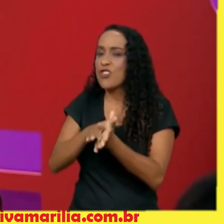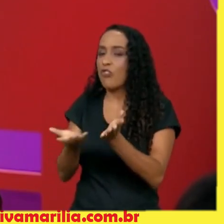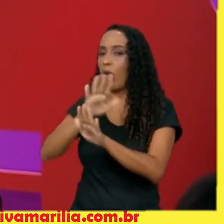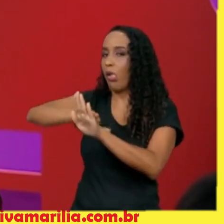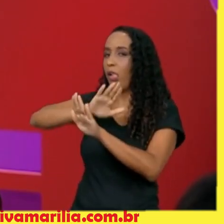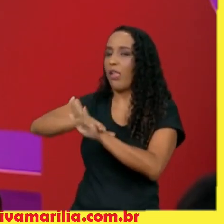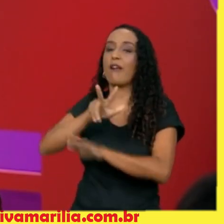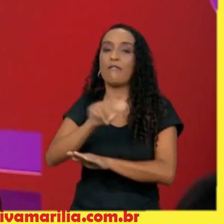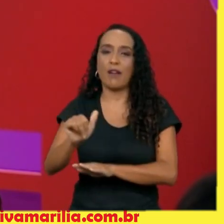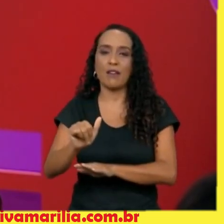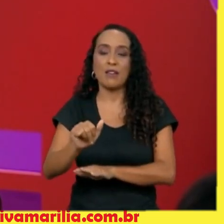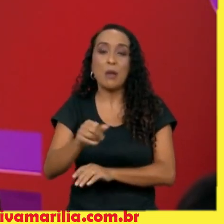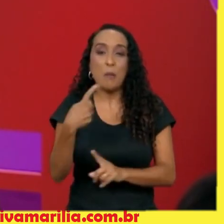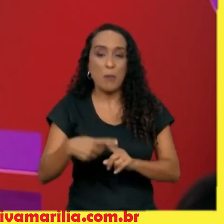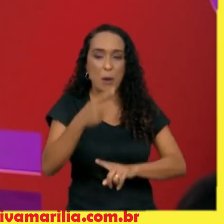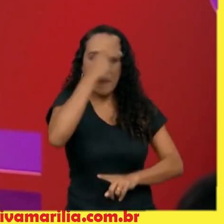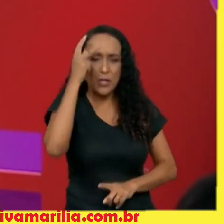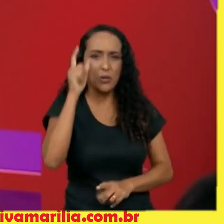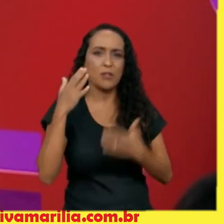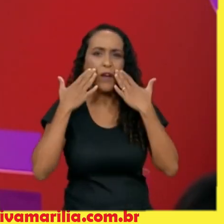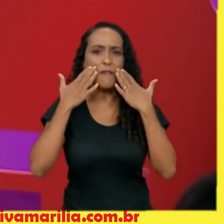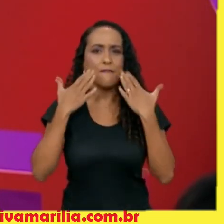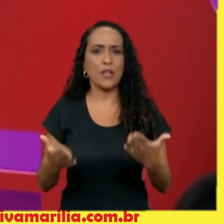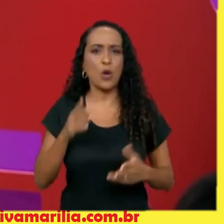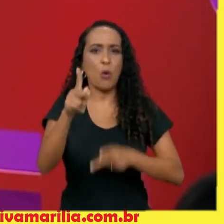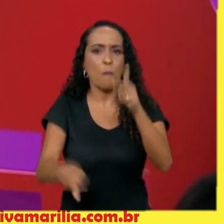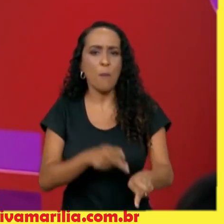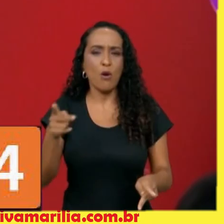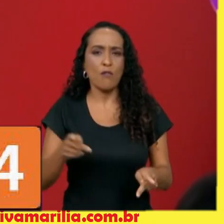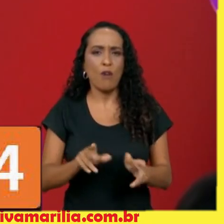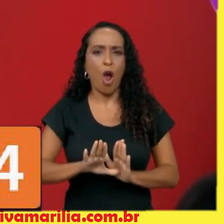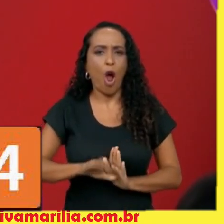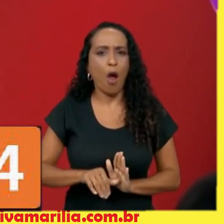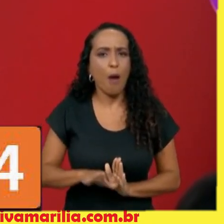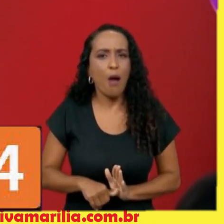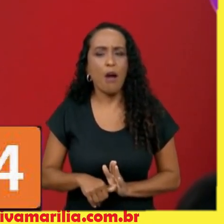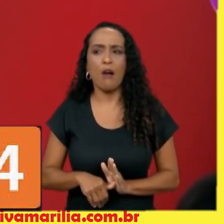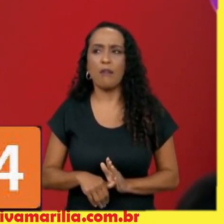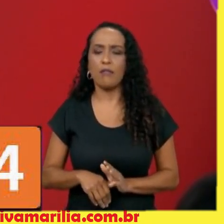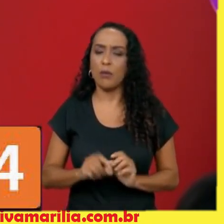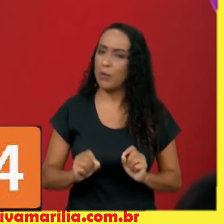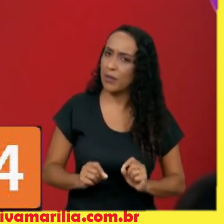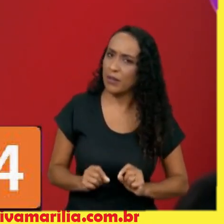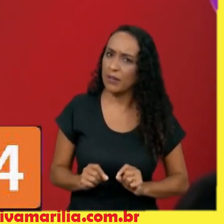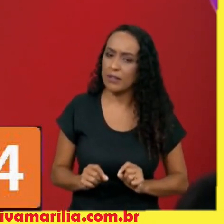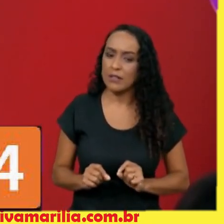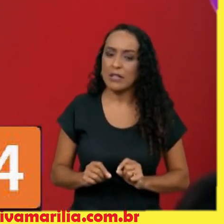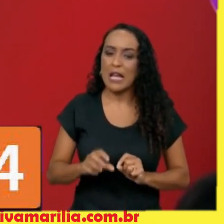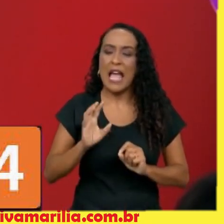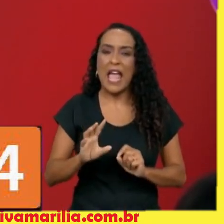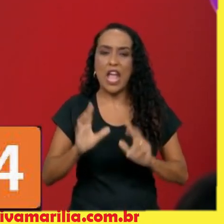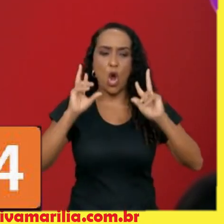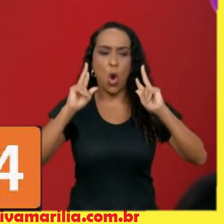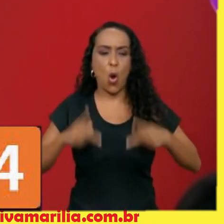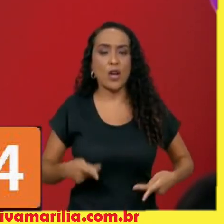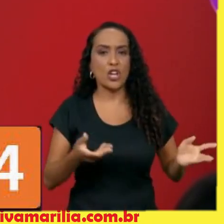vai ser visto como povo corrupto, ou seja, inconfiável, você desumaniza. Então,